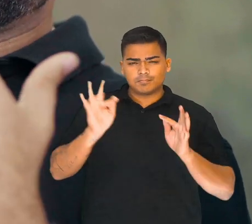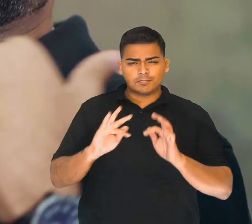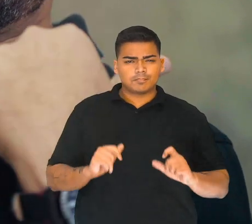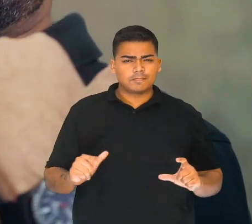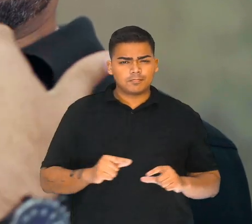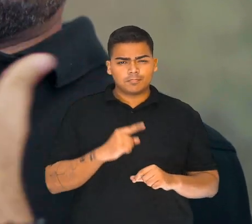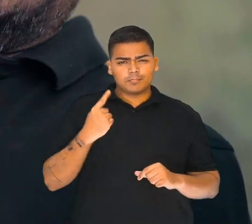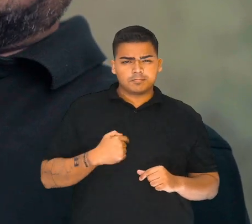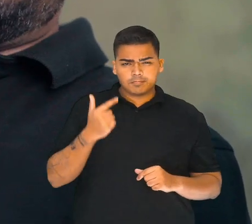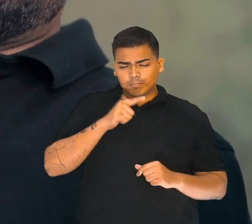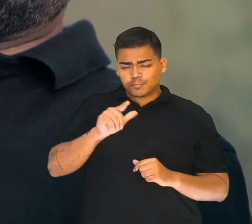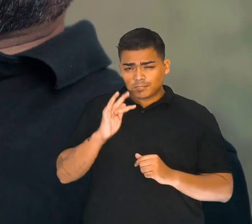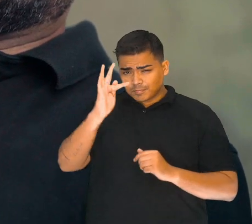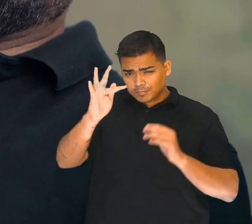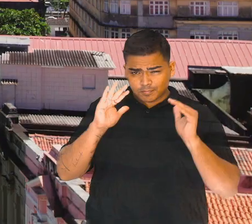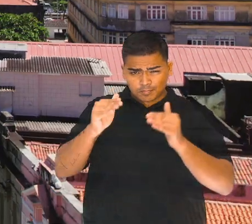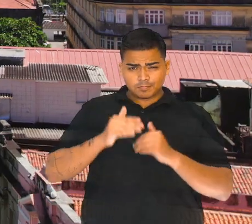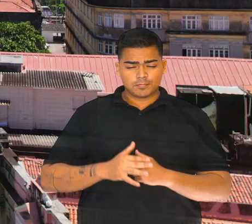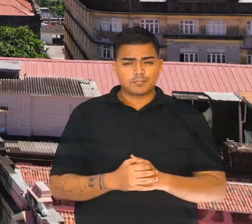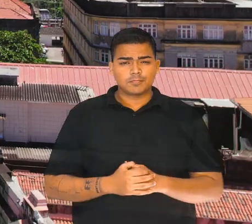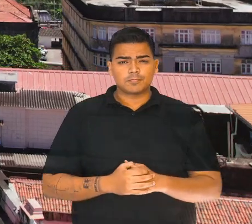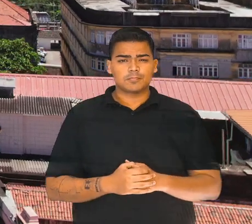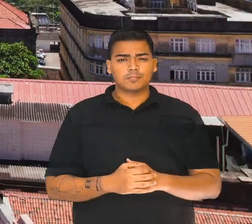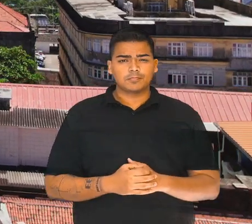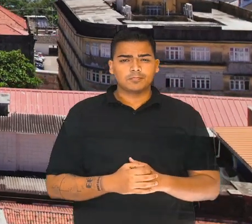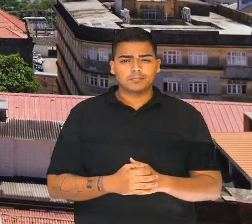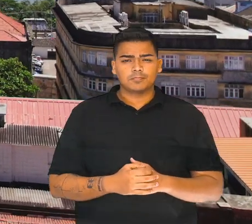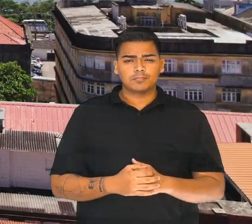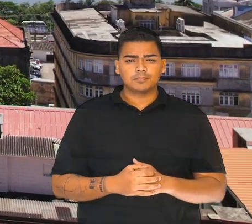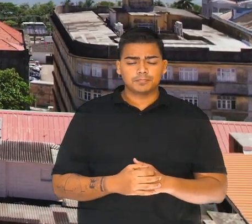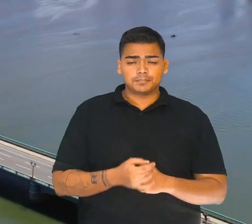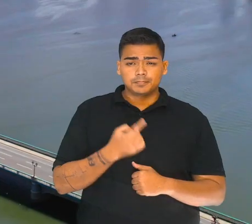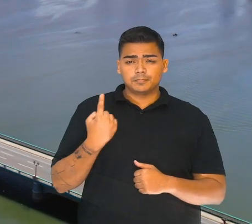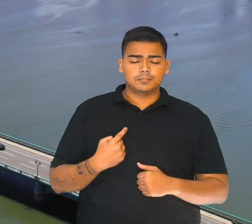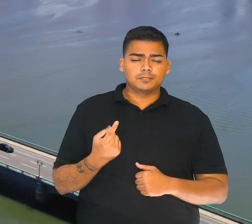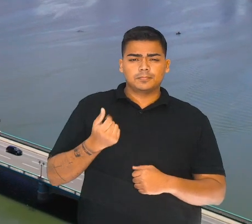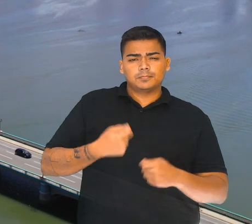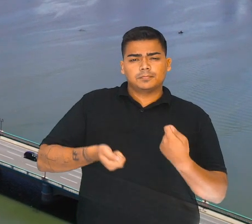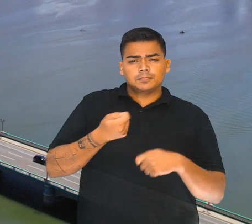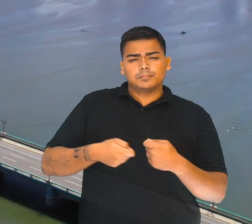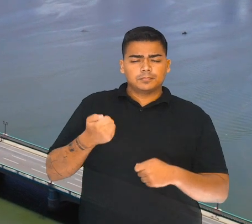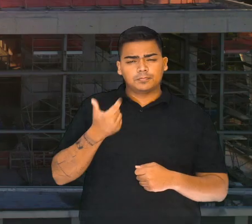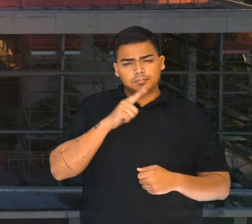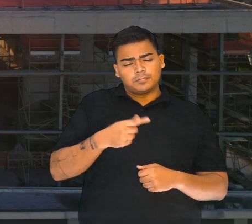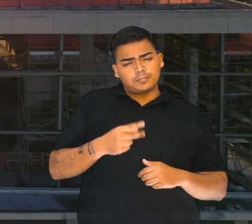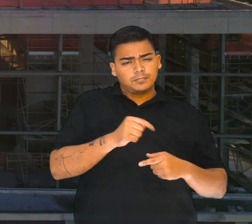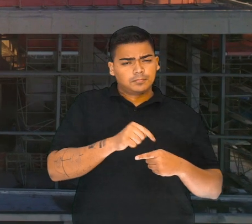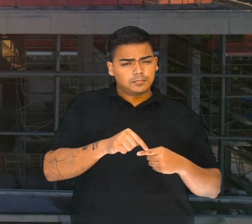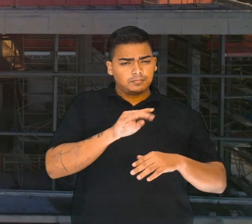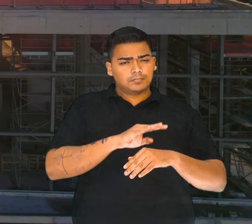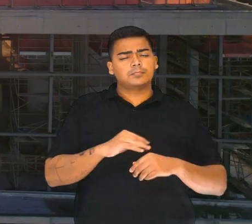feliz ainda olhar o quanto a gente pode ir para frente. Né? O que essa economia já trouxe para o bairro é